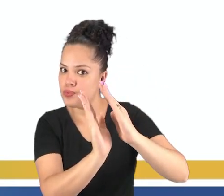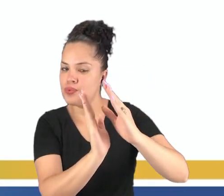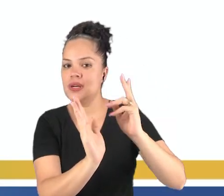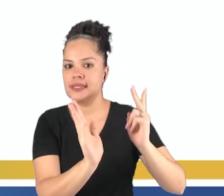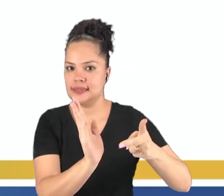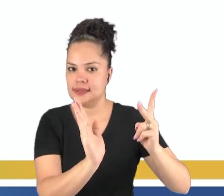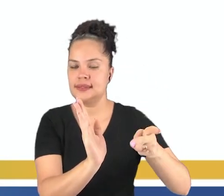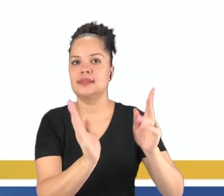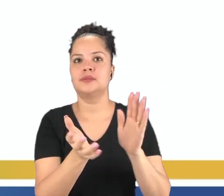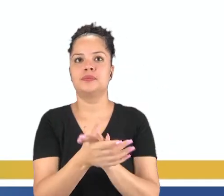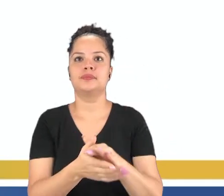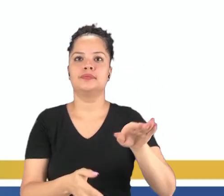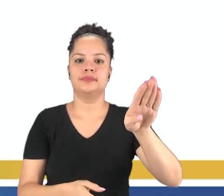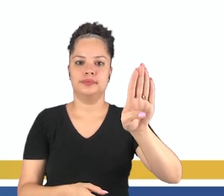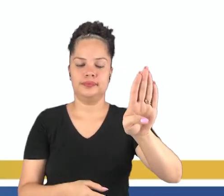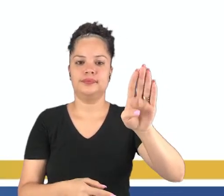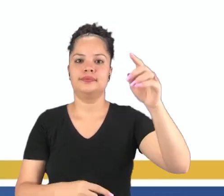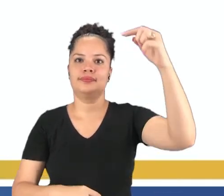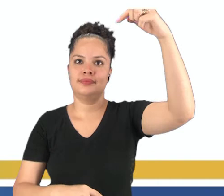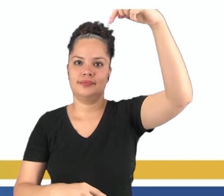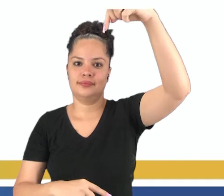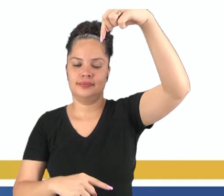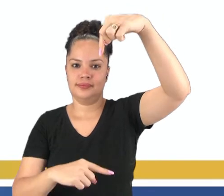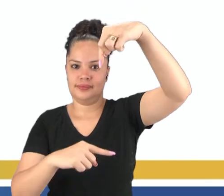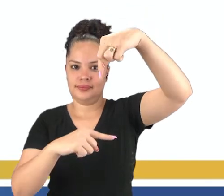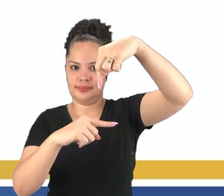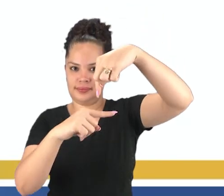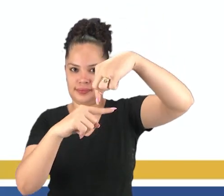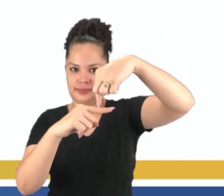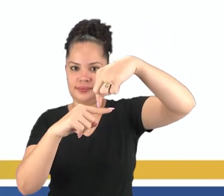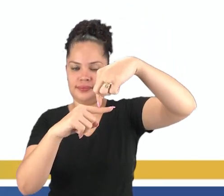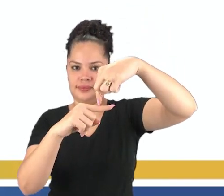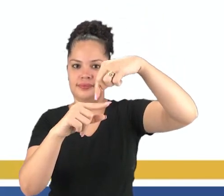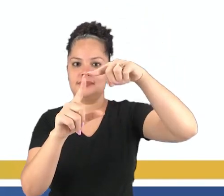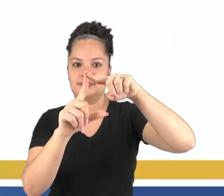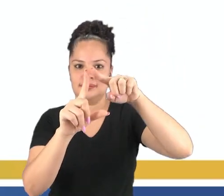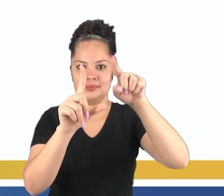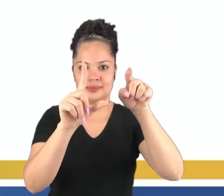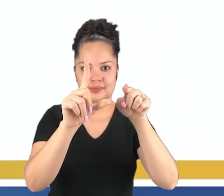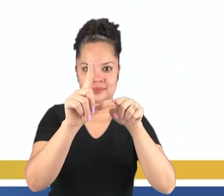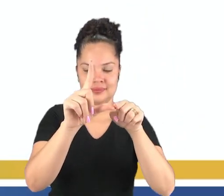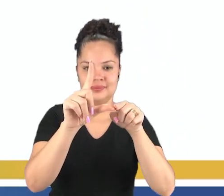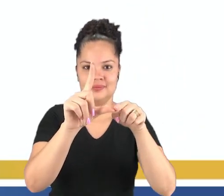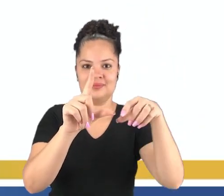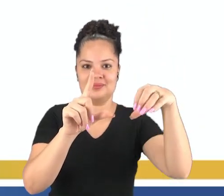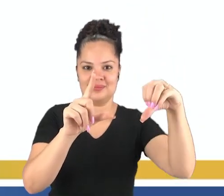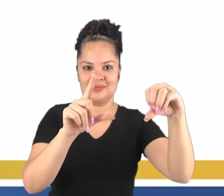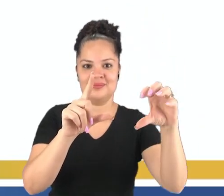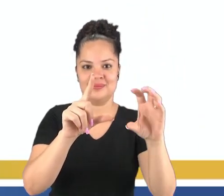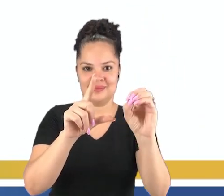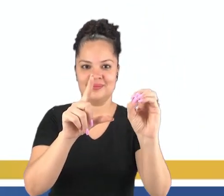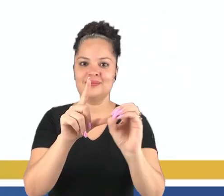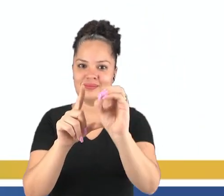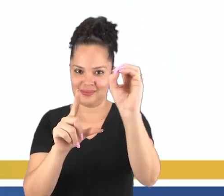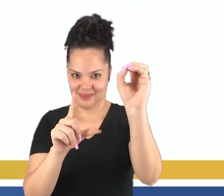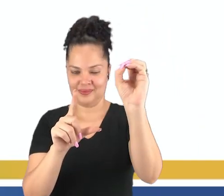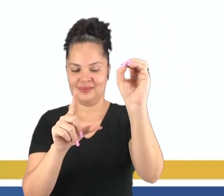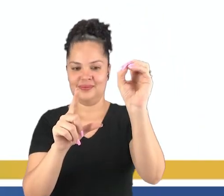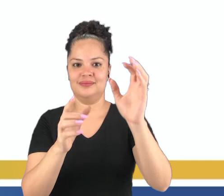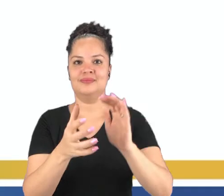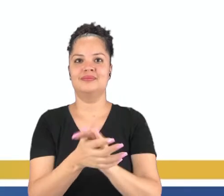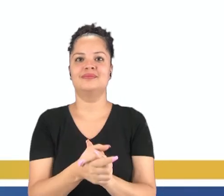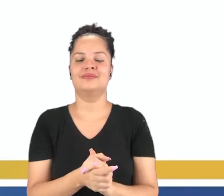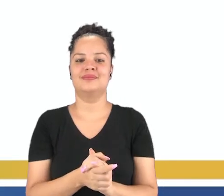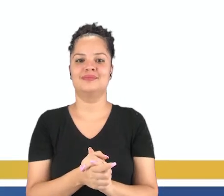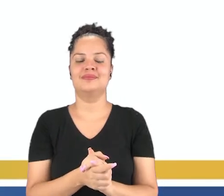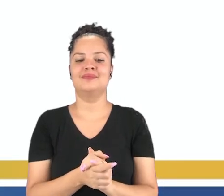tá? Retas perpendiculares são retas concorrentes, se tocam em um ponto e quando se tocam formam ângulos de 90